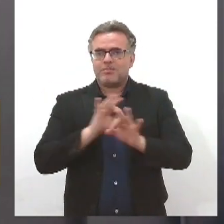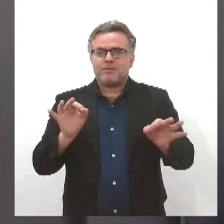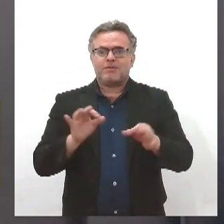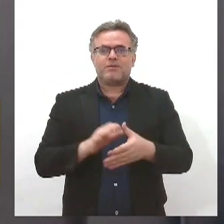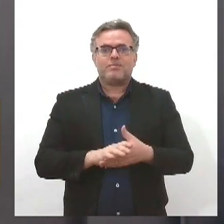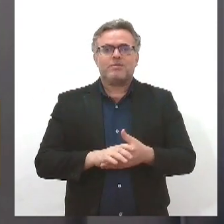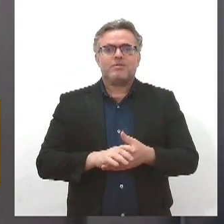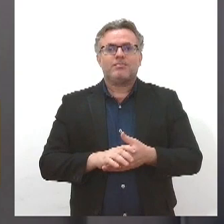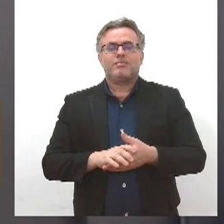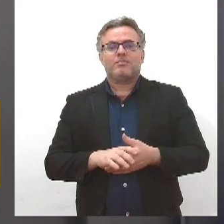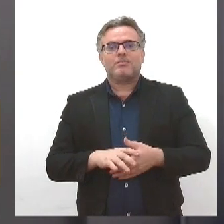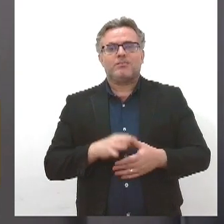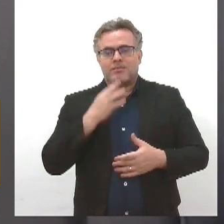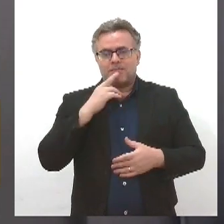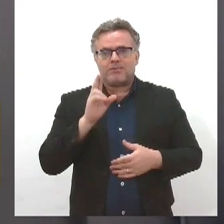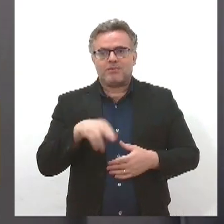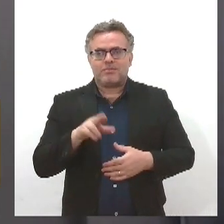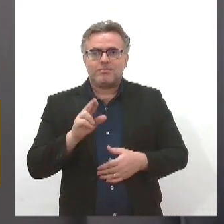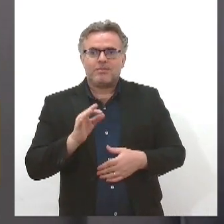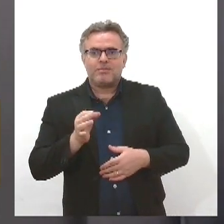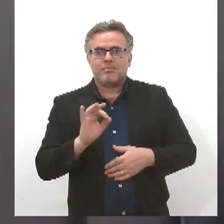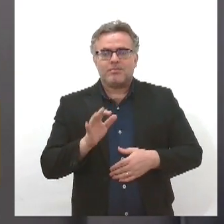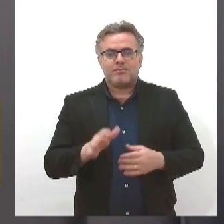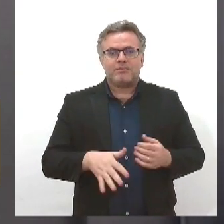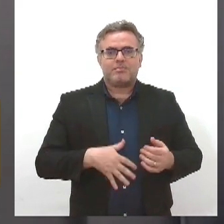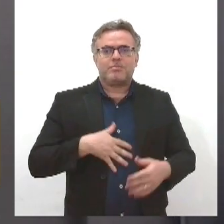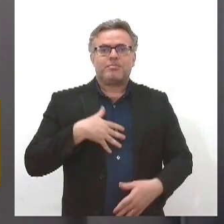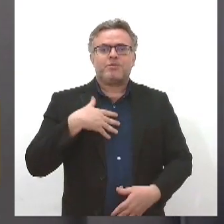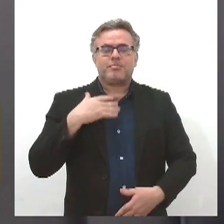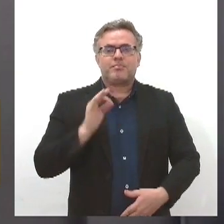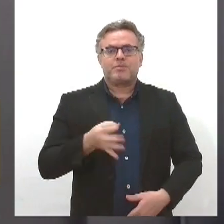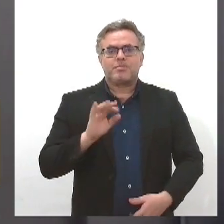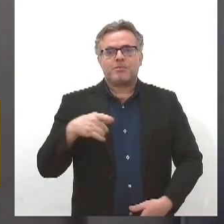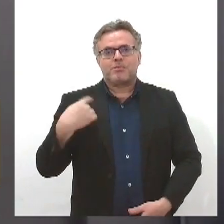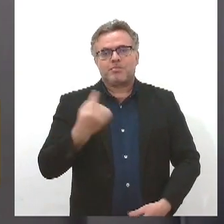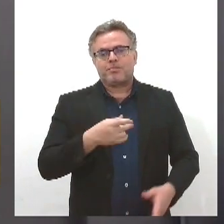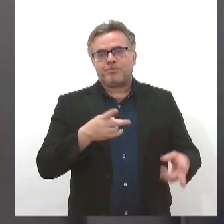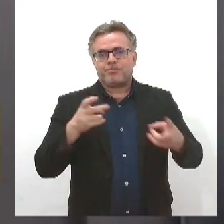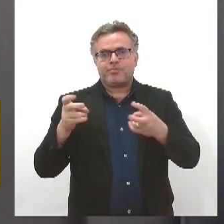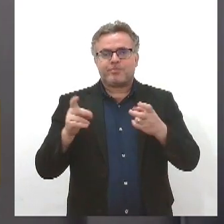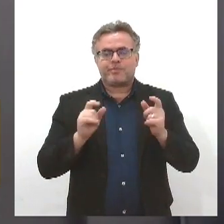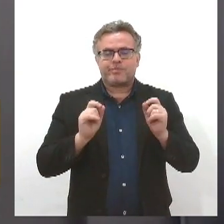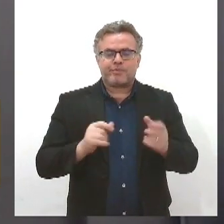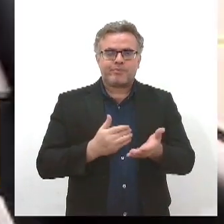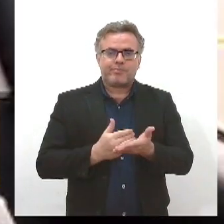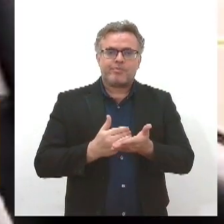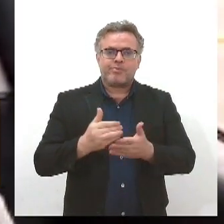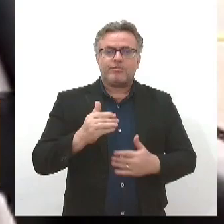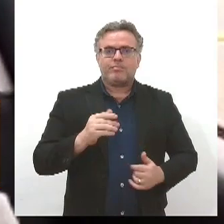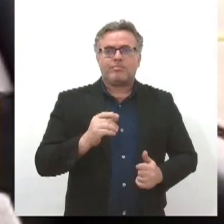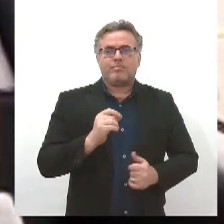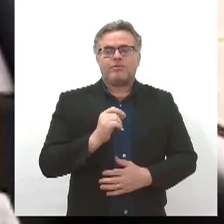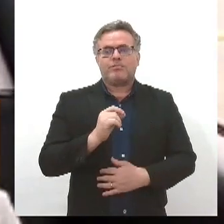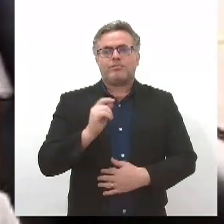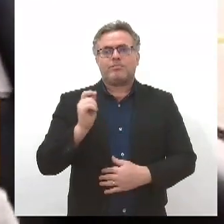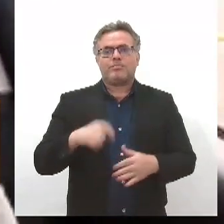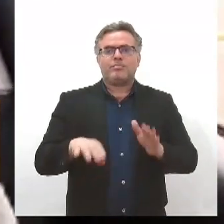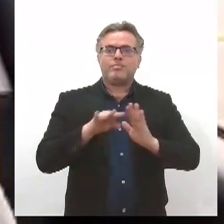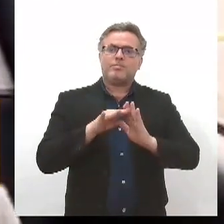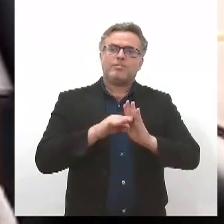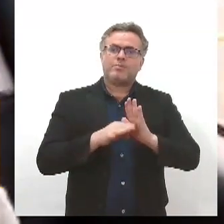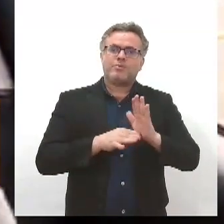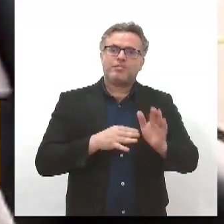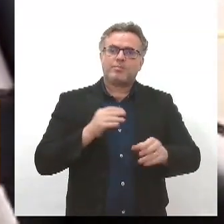isso nos entusiasma muito, porque a gente observa desde o início, quando está começando a programação, a gente observa já mais